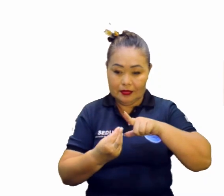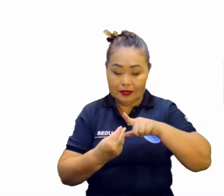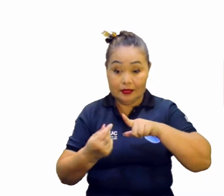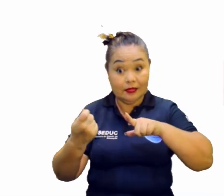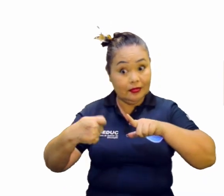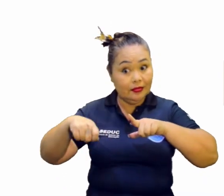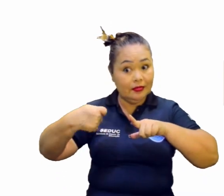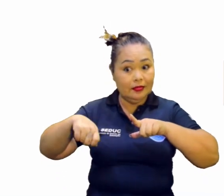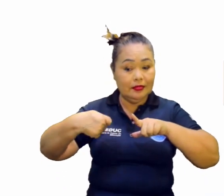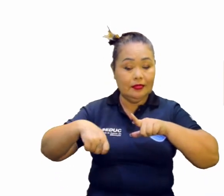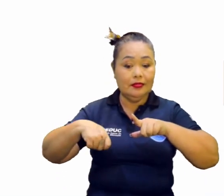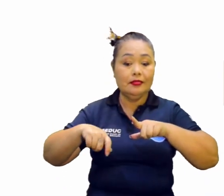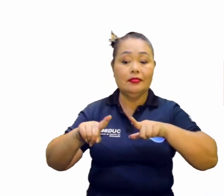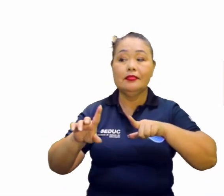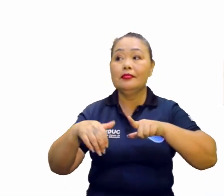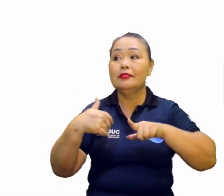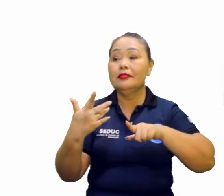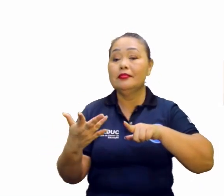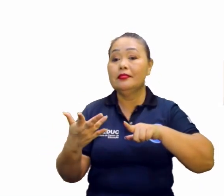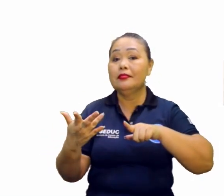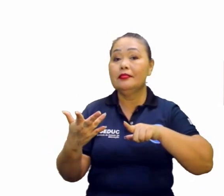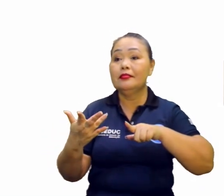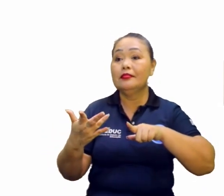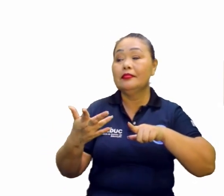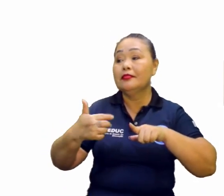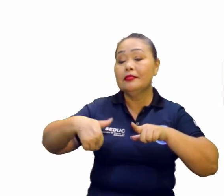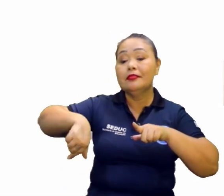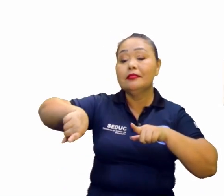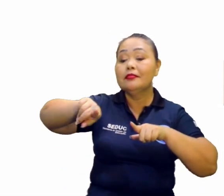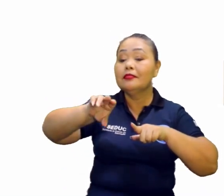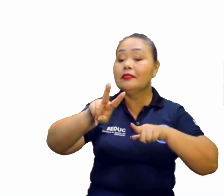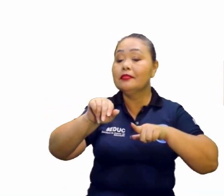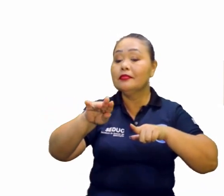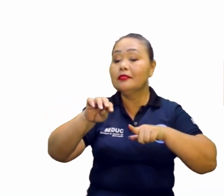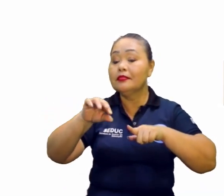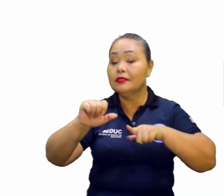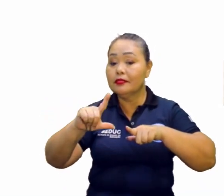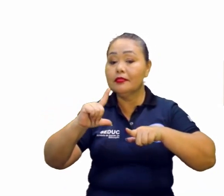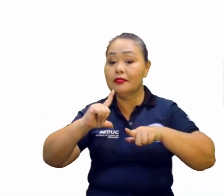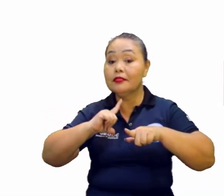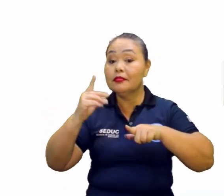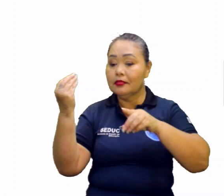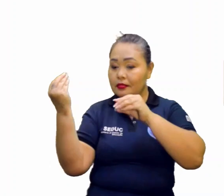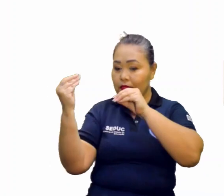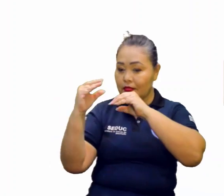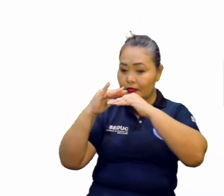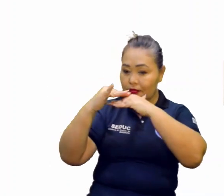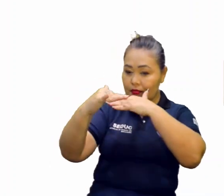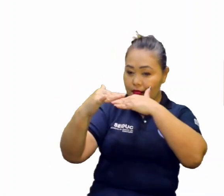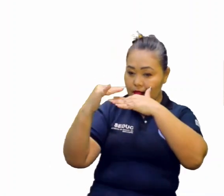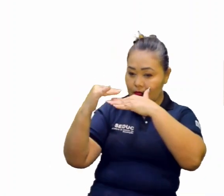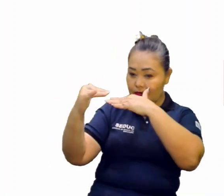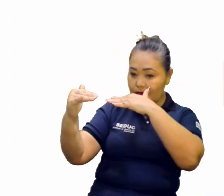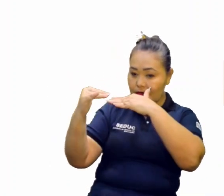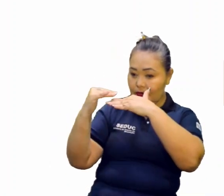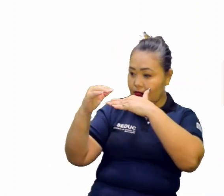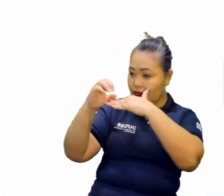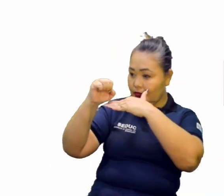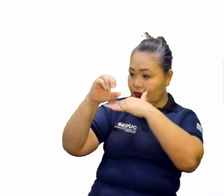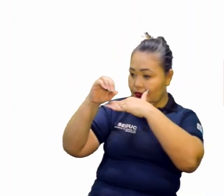necessidade que os vegetais que estão sobre o solo, deixa eu botar aqui,